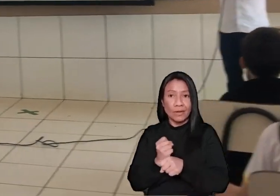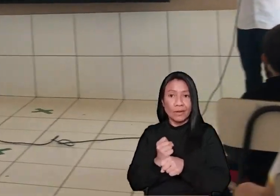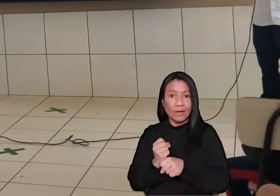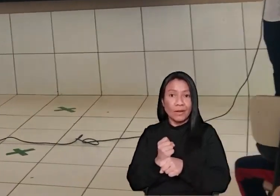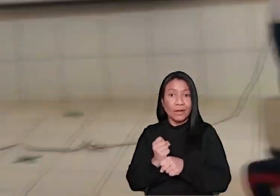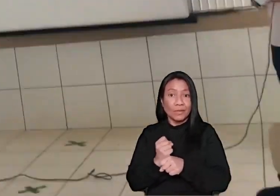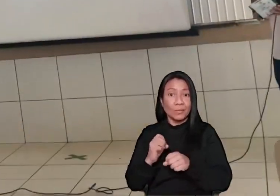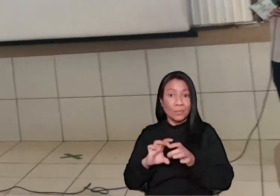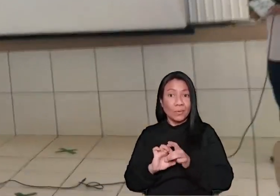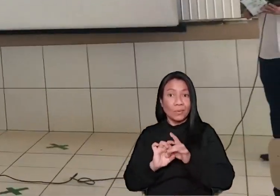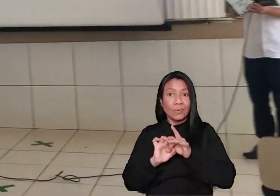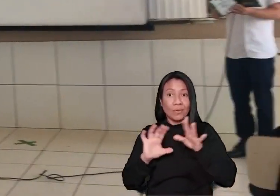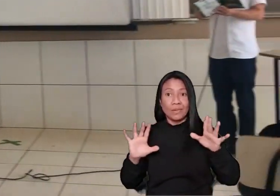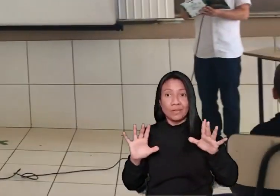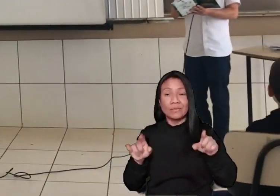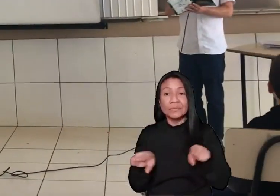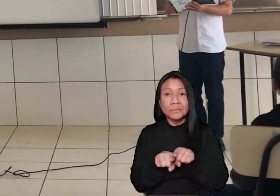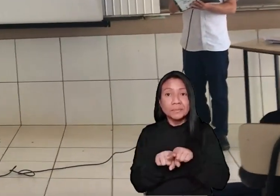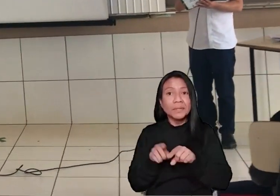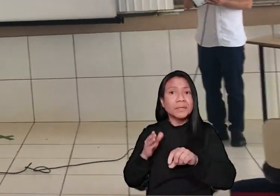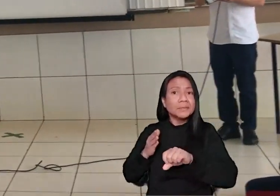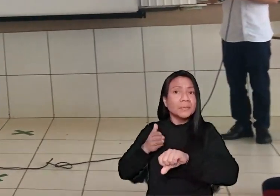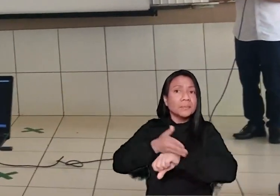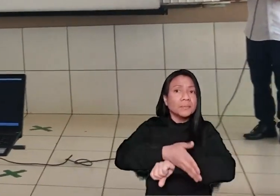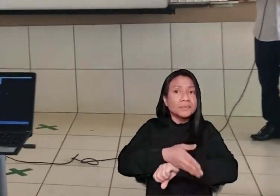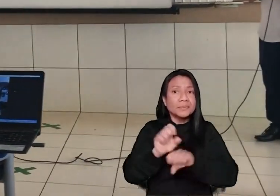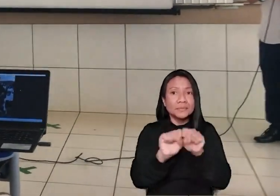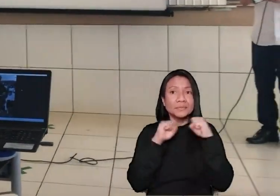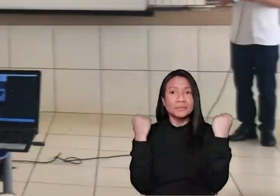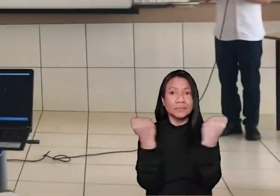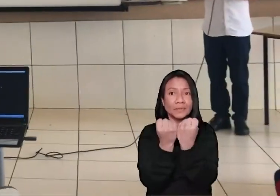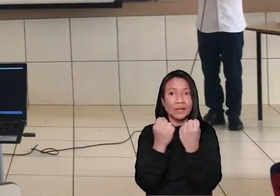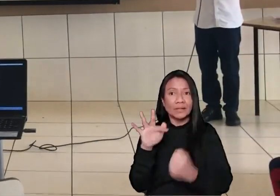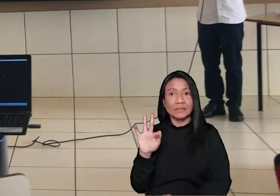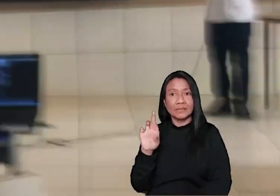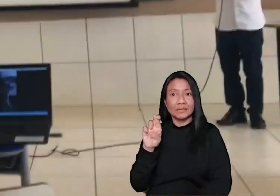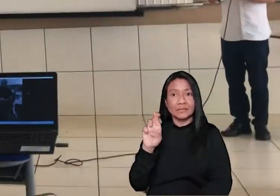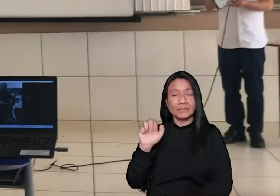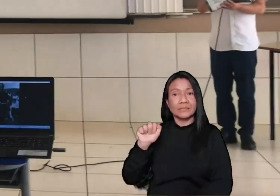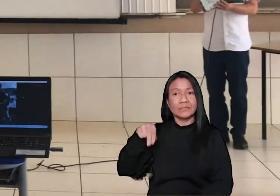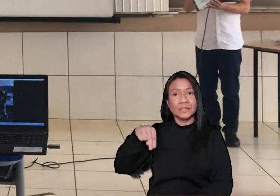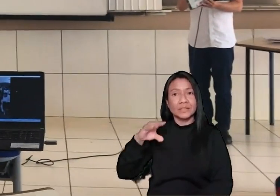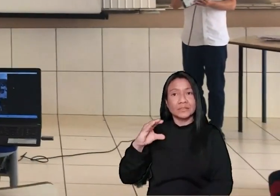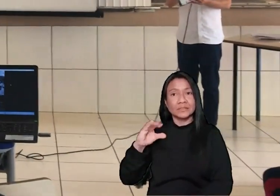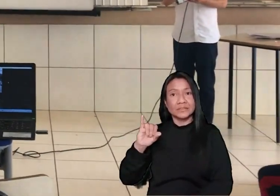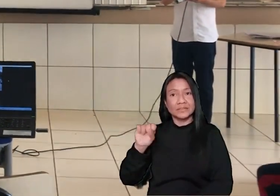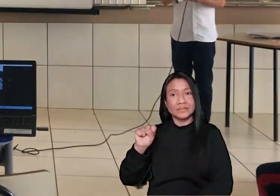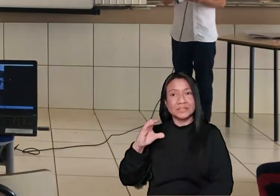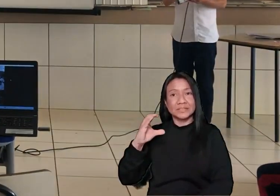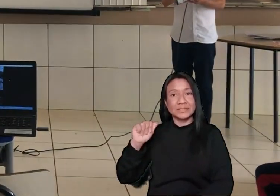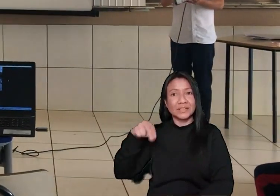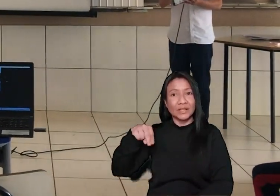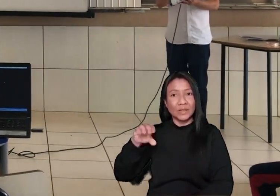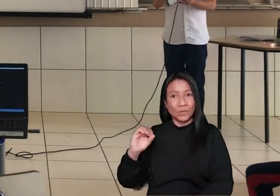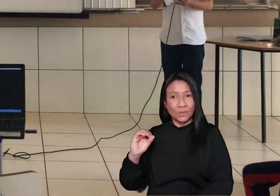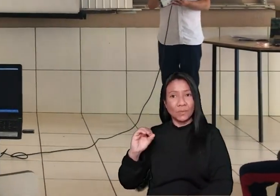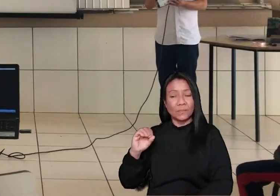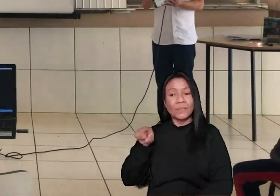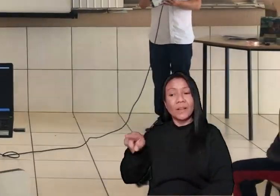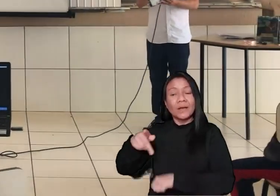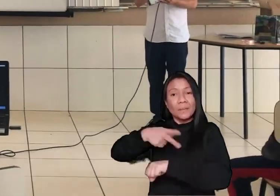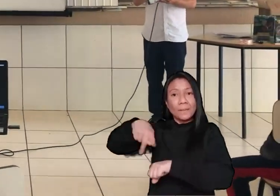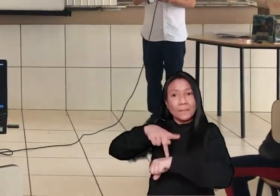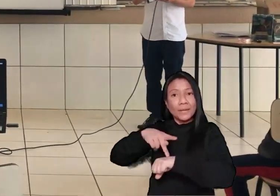seminário franciscano de Garnost, na Bélgica, em agosto de 1926, aprendendo grego e